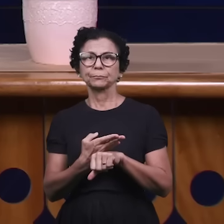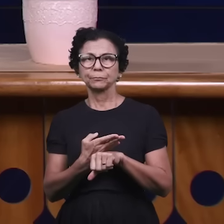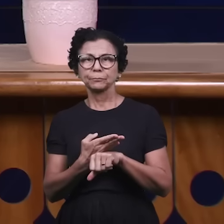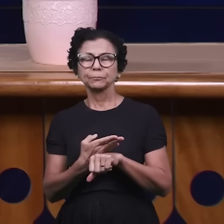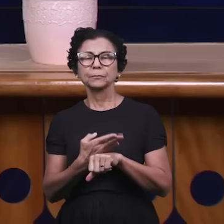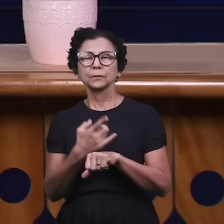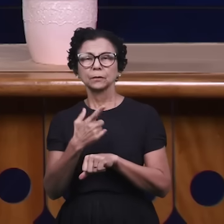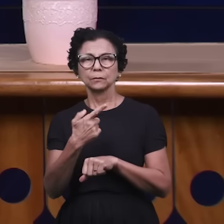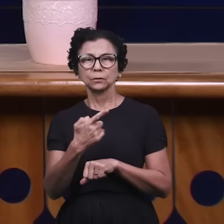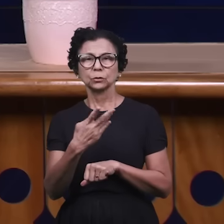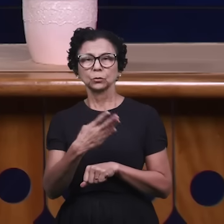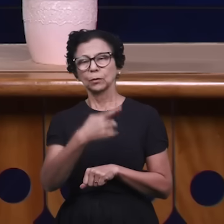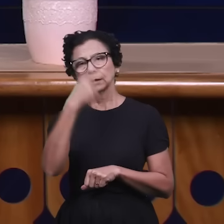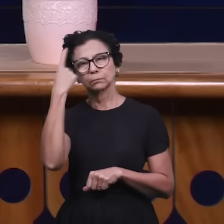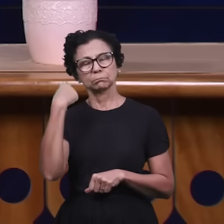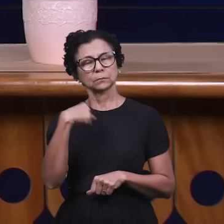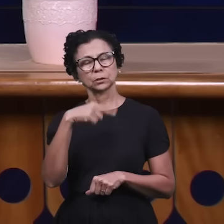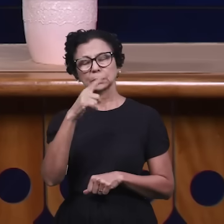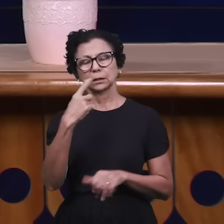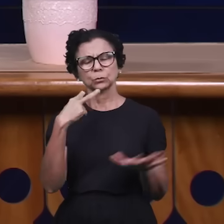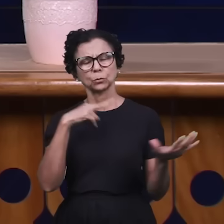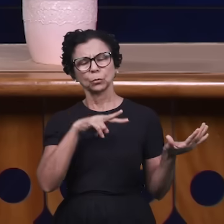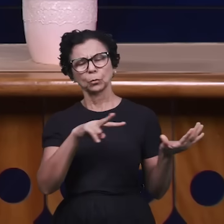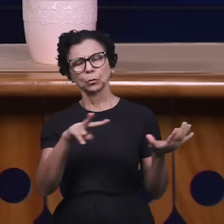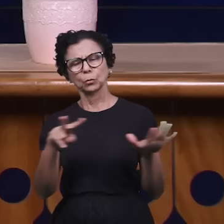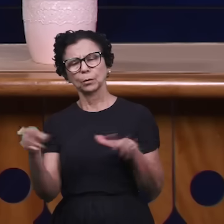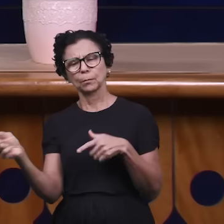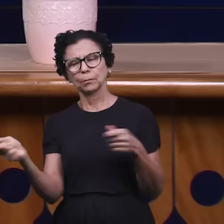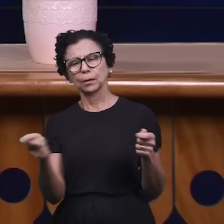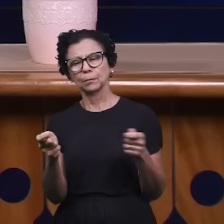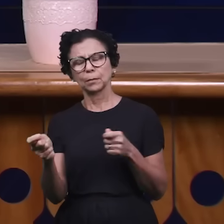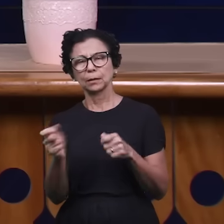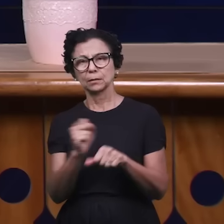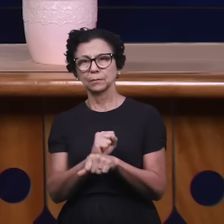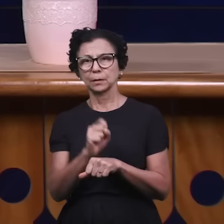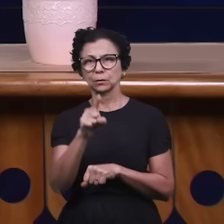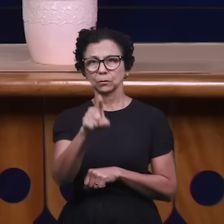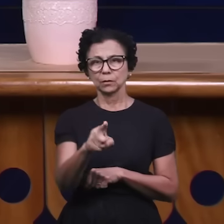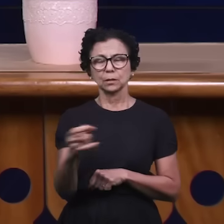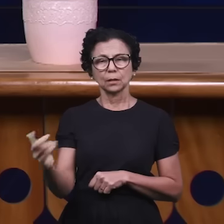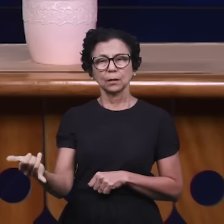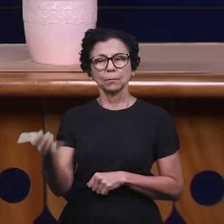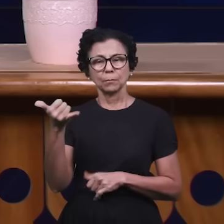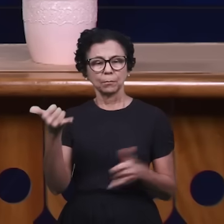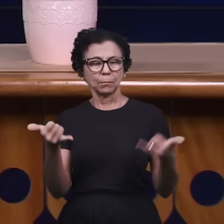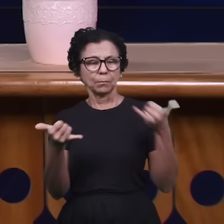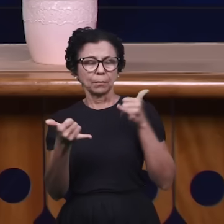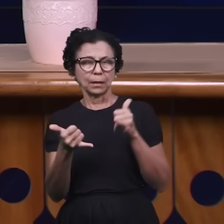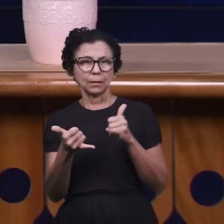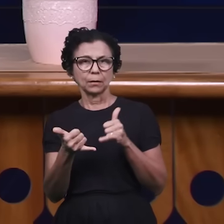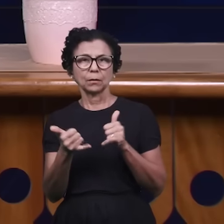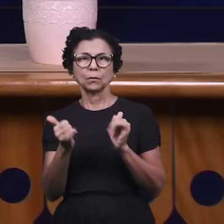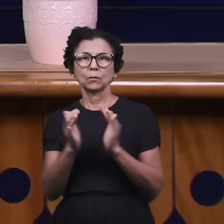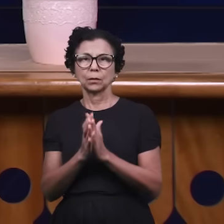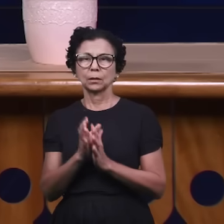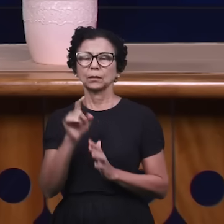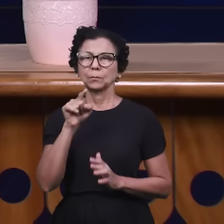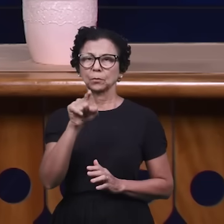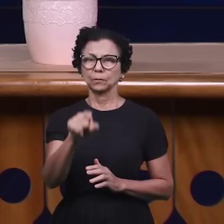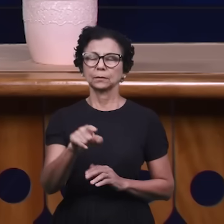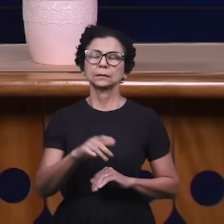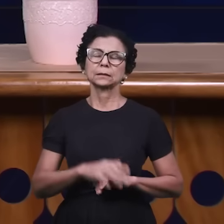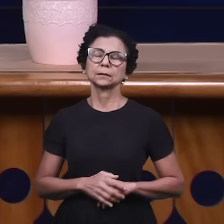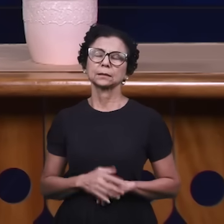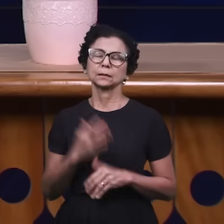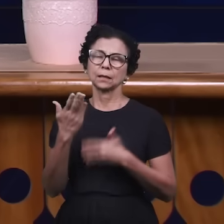24 horas por dia, os 7 dias da semana, de plantão, aguardando o seu telefonema para orar